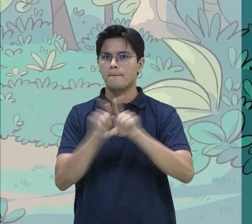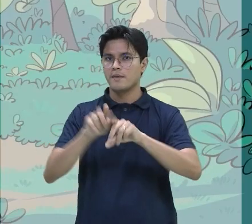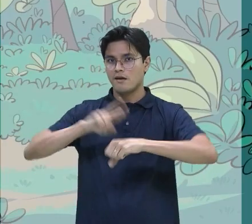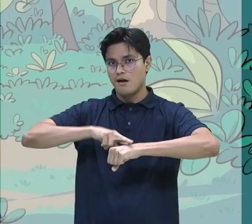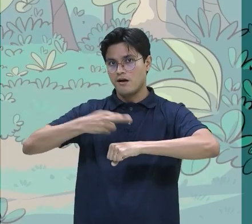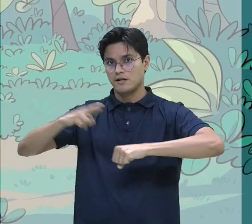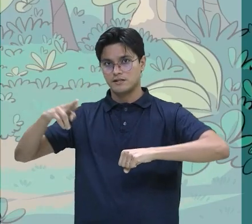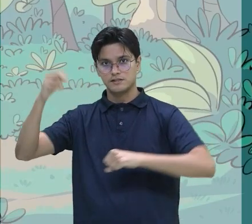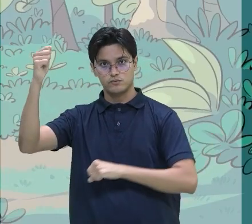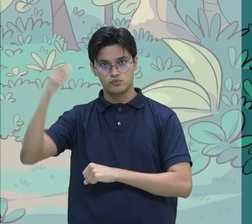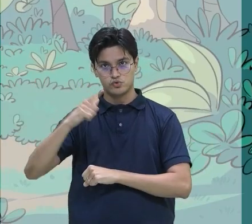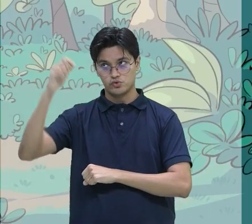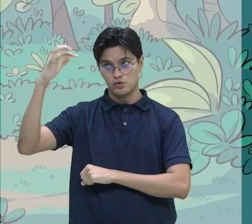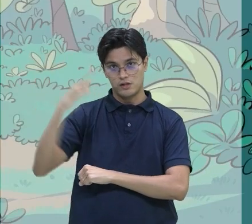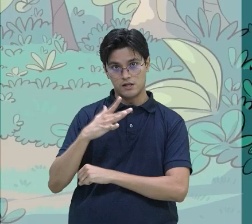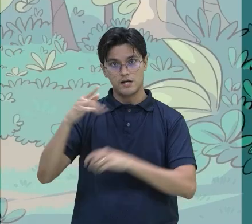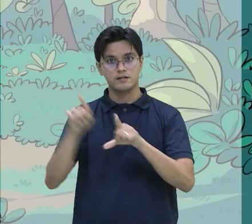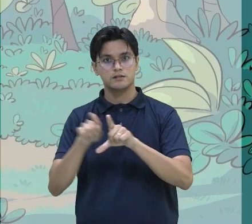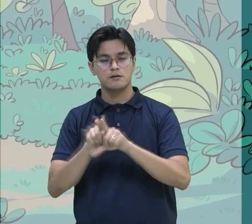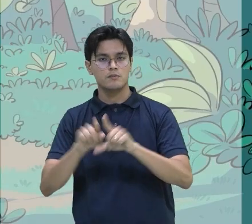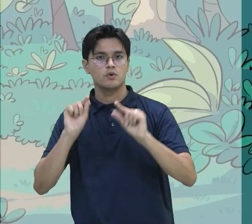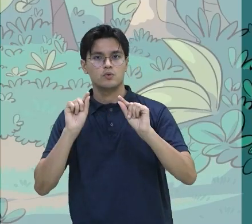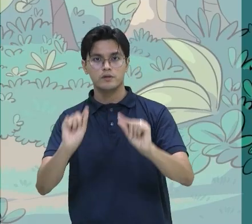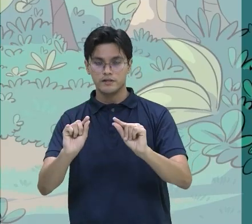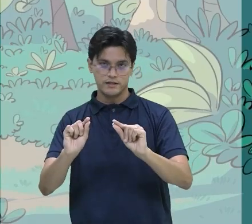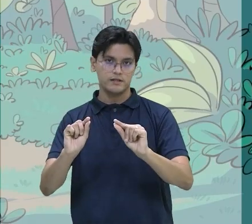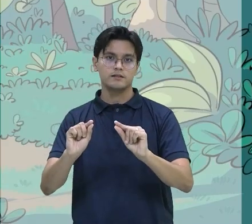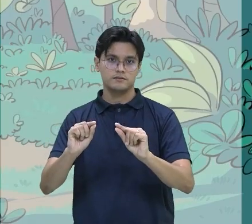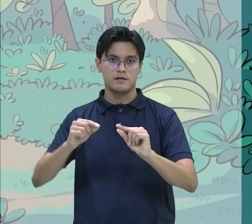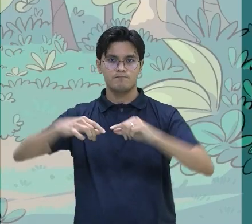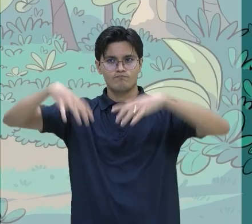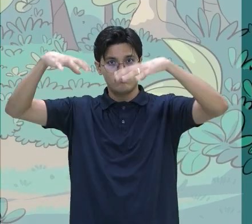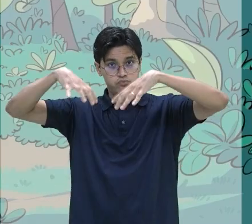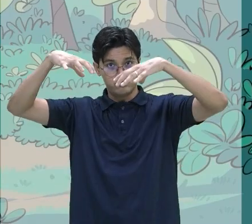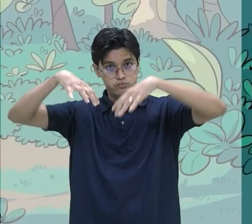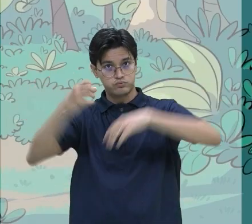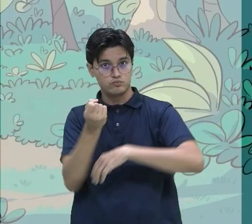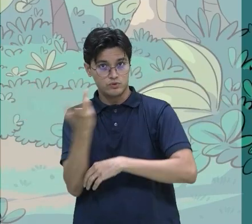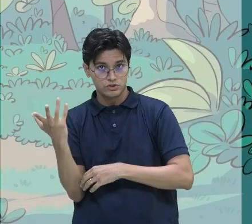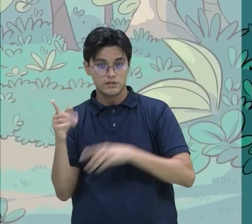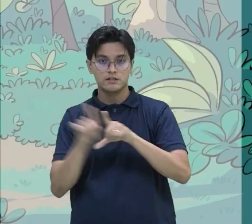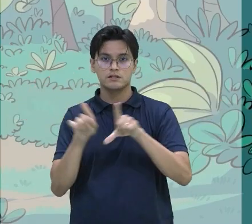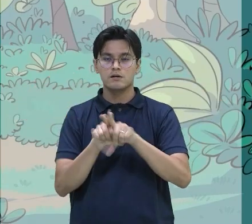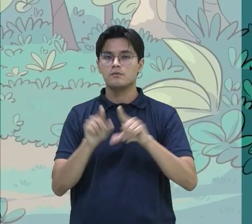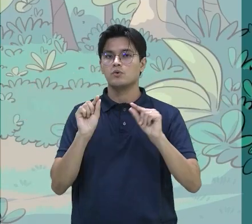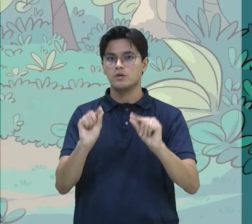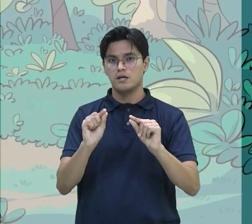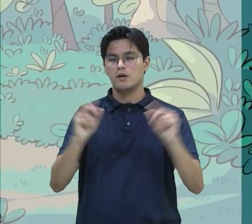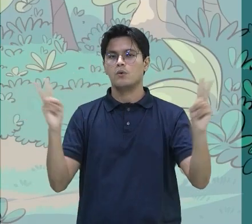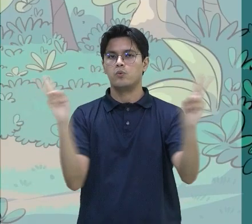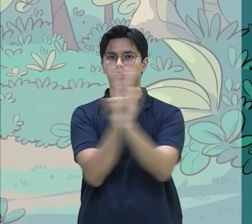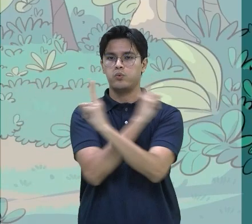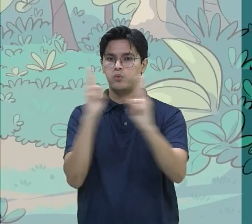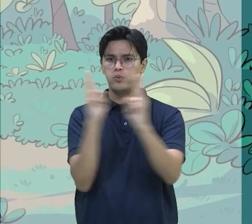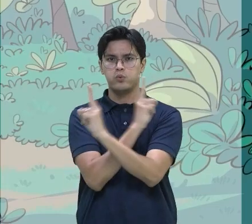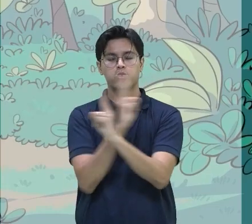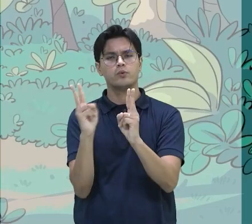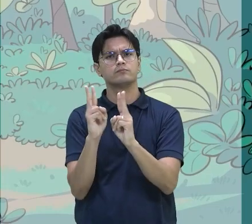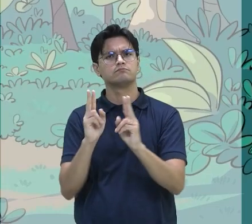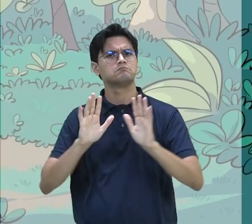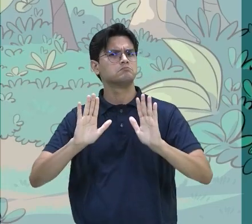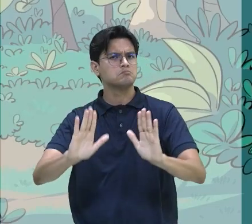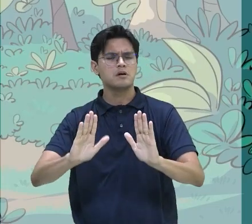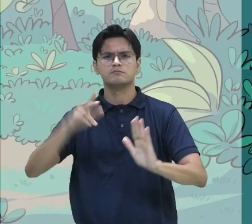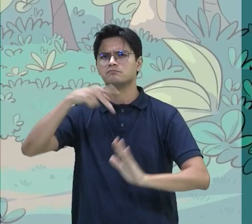da precipitação, que são as chuvas, e ventos. Nossa professora, a senhora falou muita